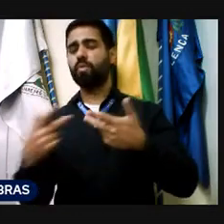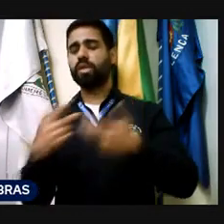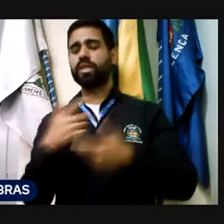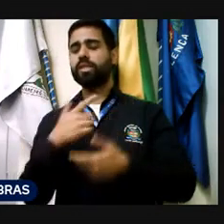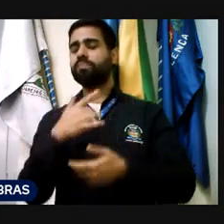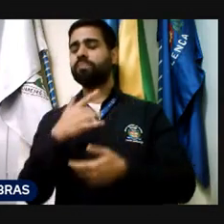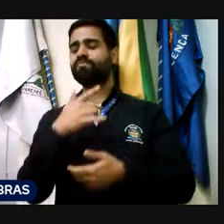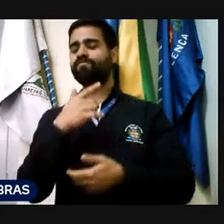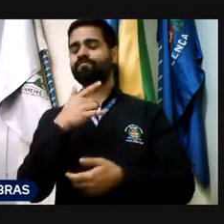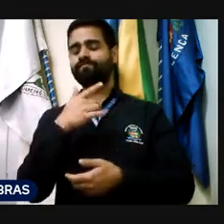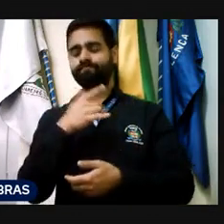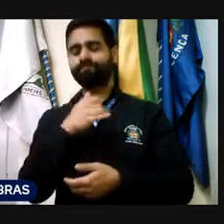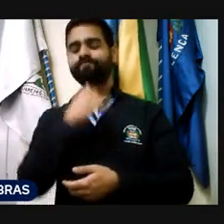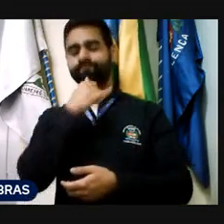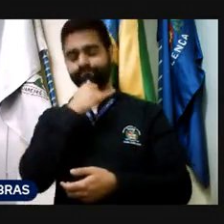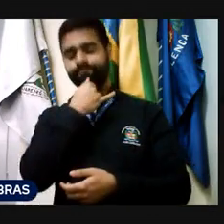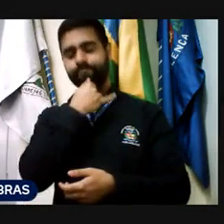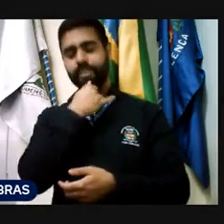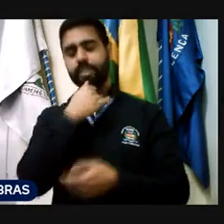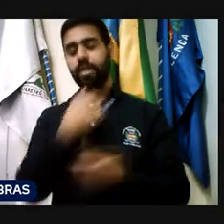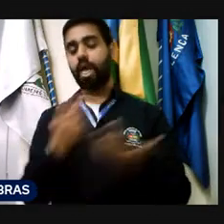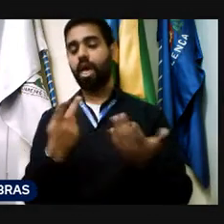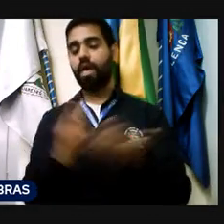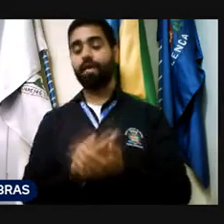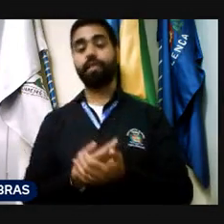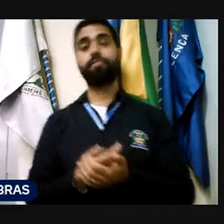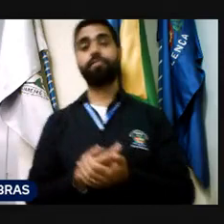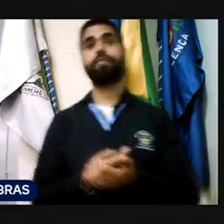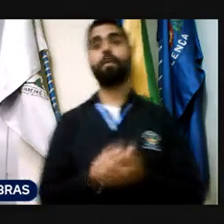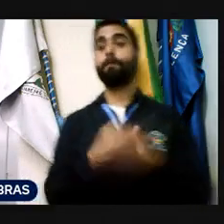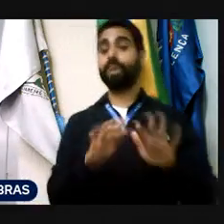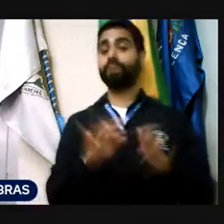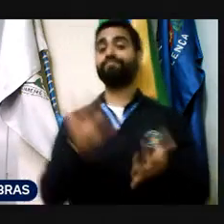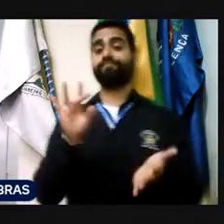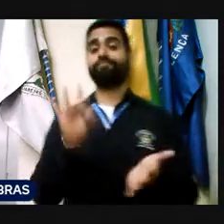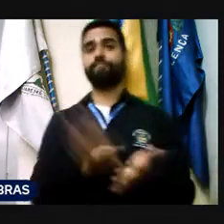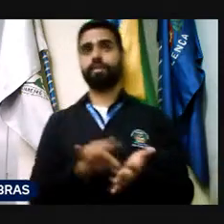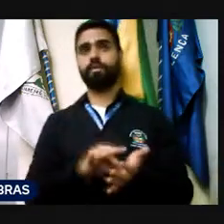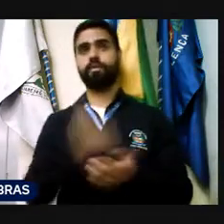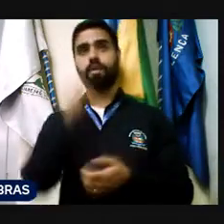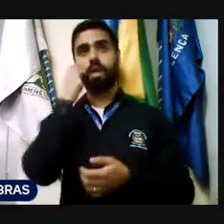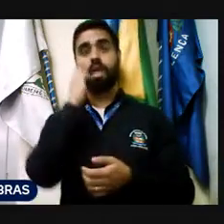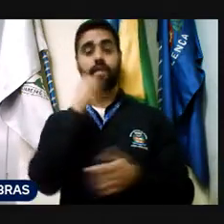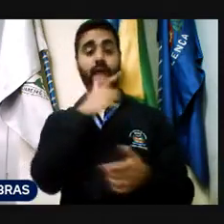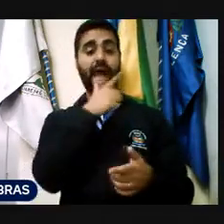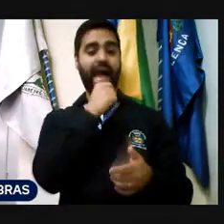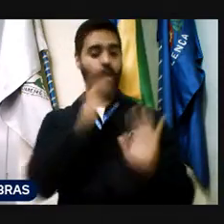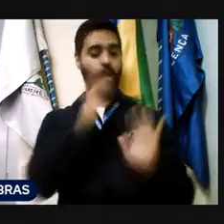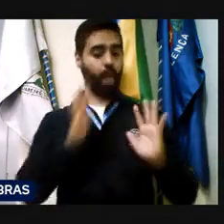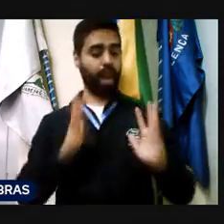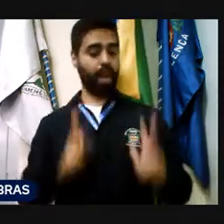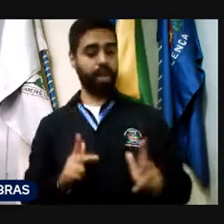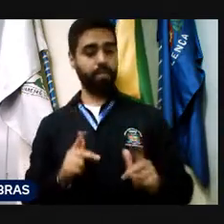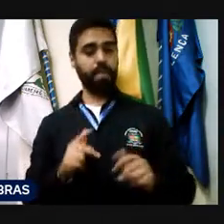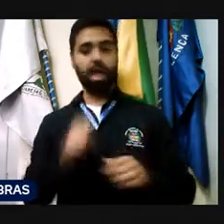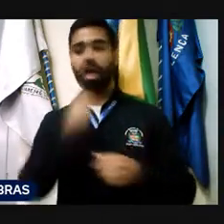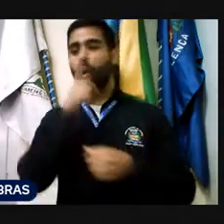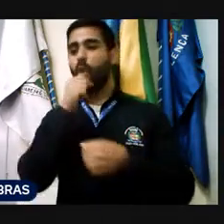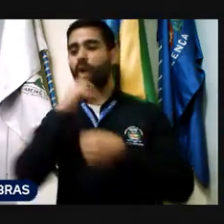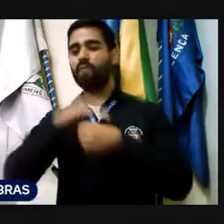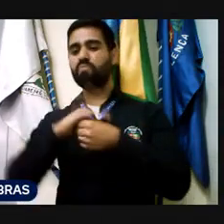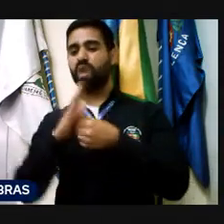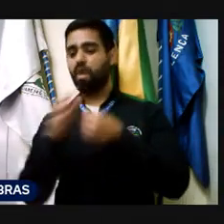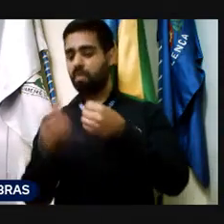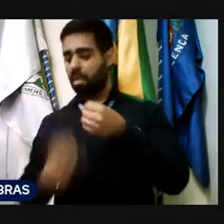triste, triste, triste, triste, mas real. Se junta água com esgoto puro. O